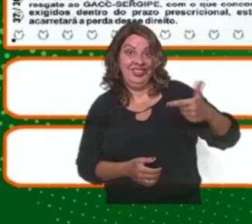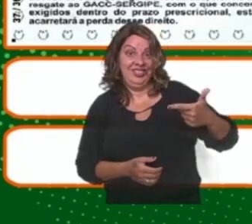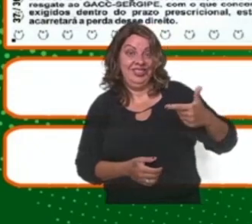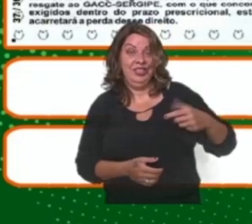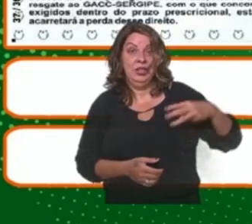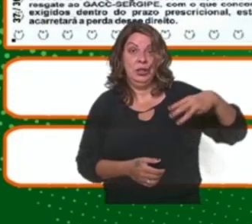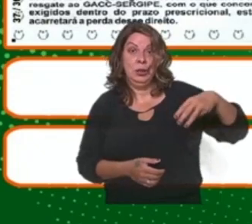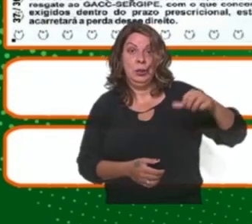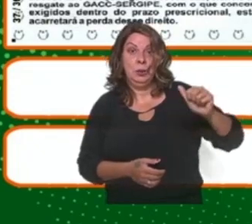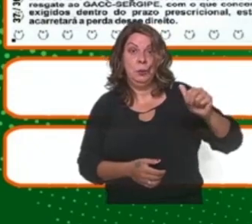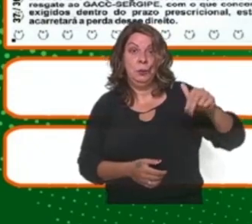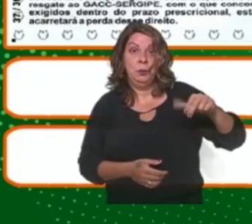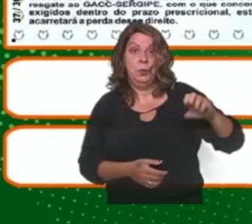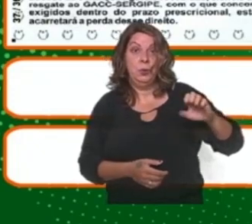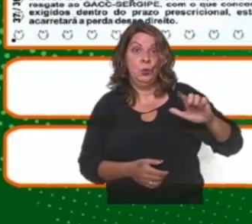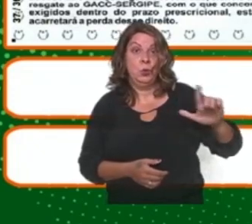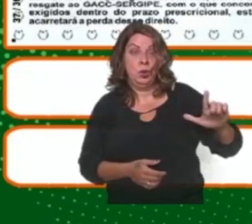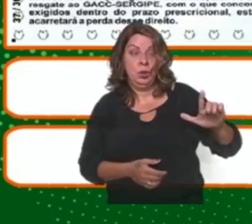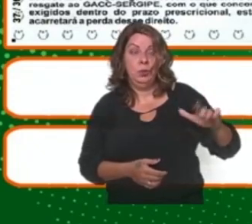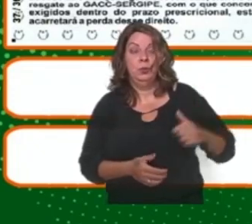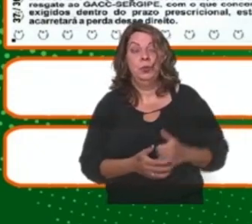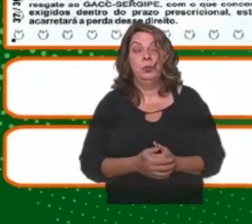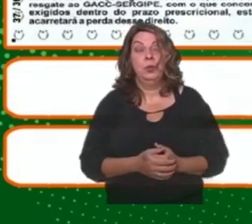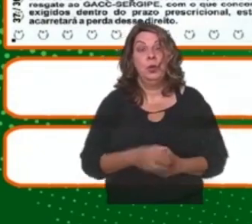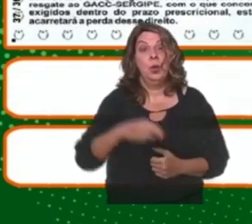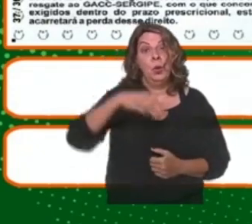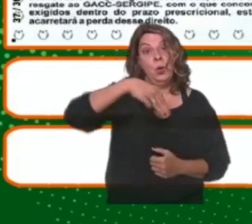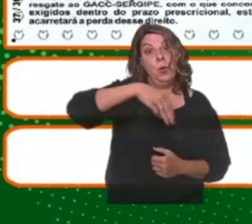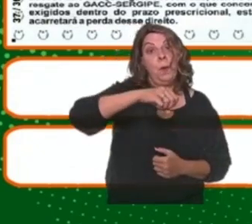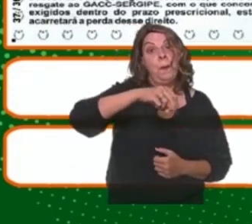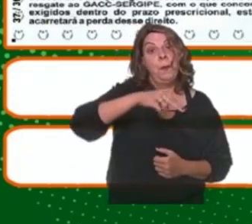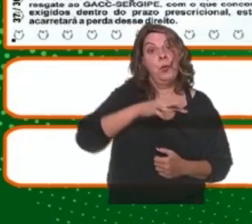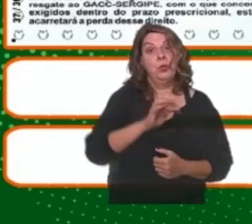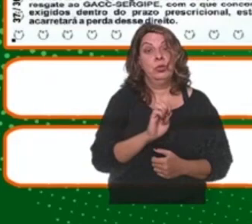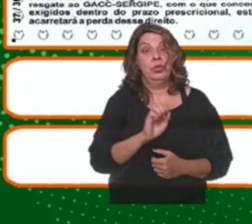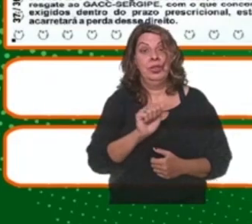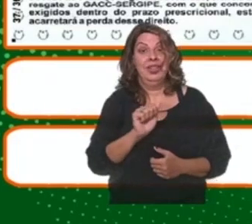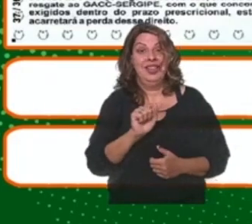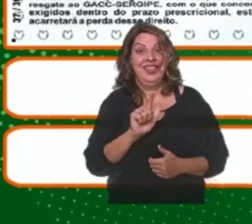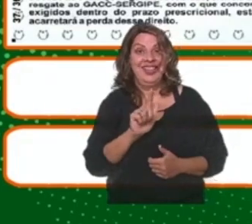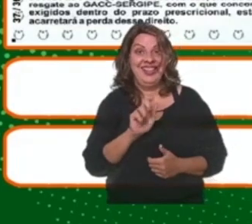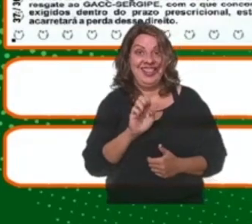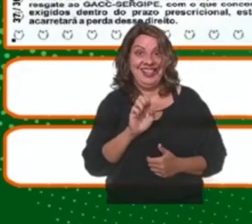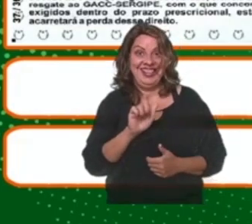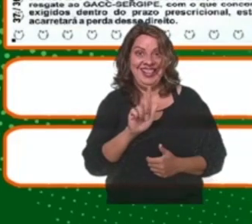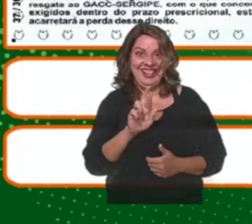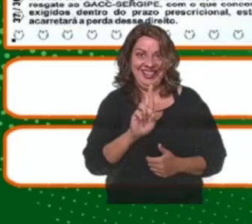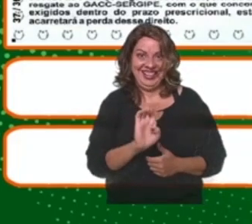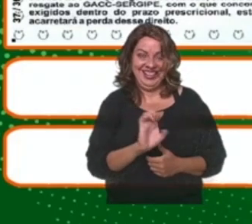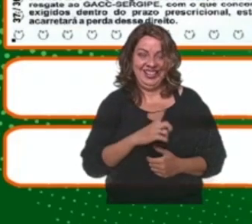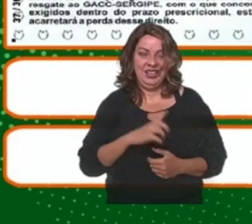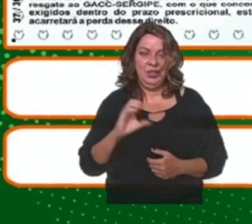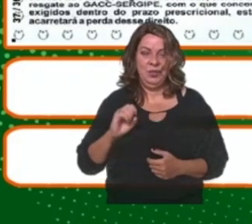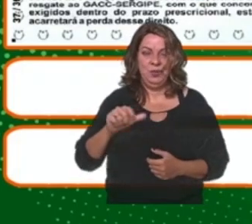679292. Manuel Barbosa é o nome dele, lá de Monte Alegre, adquiriu com a Tereza, pé quente da Regional Canindé. E agora,